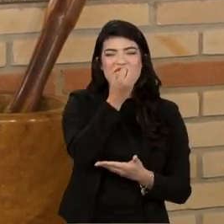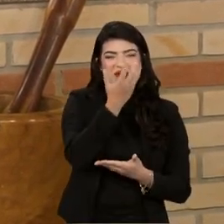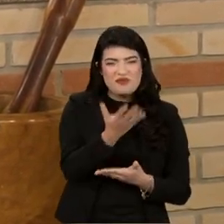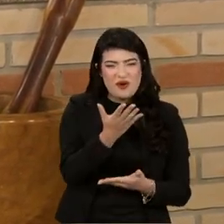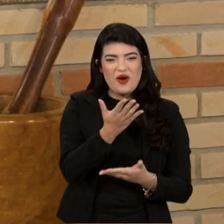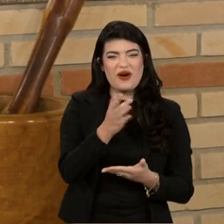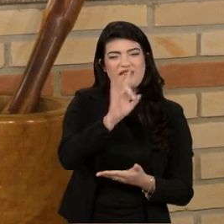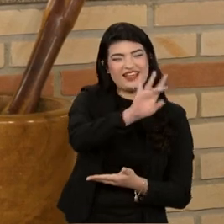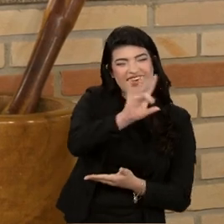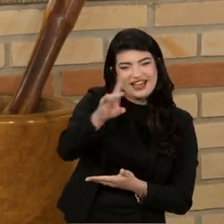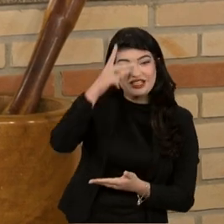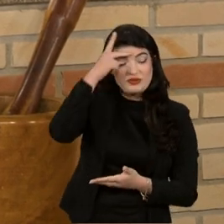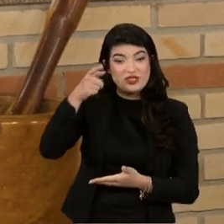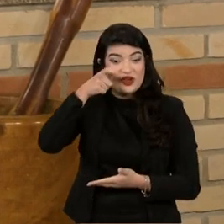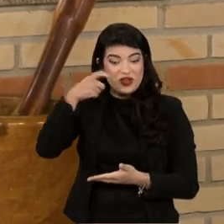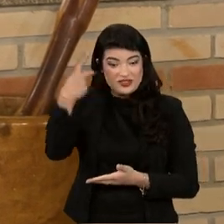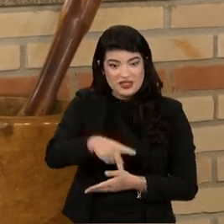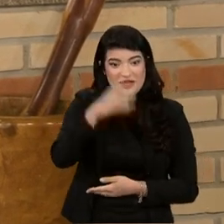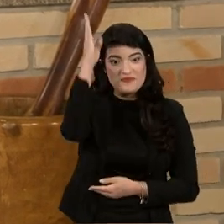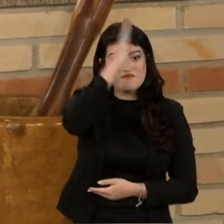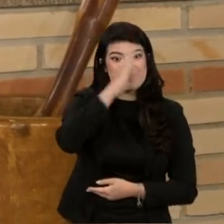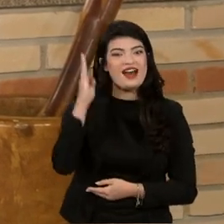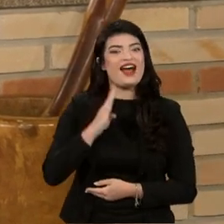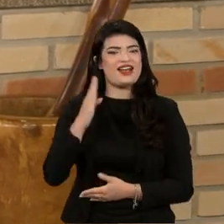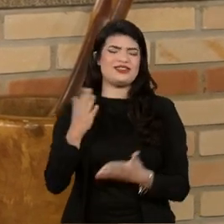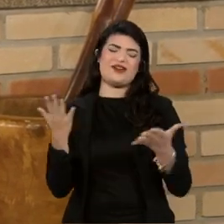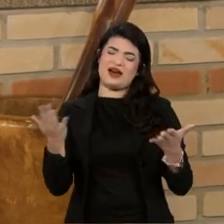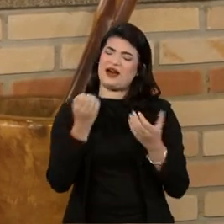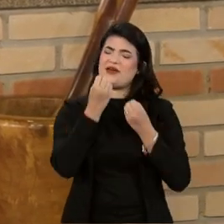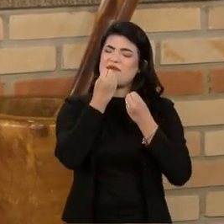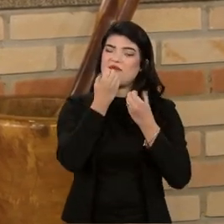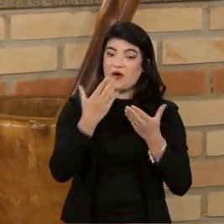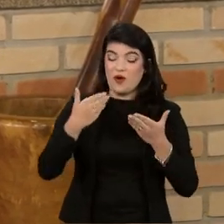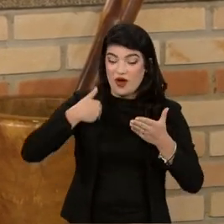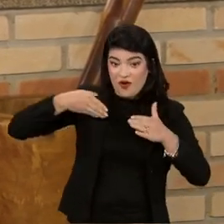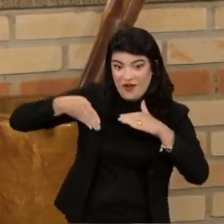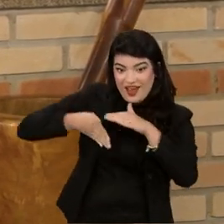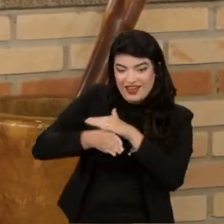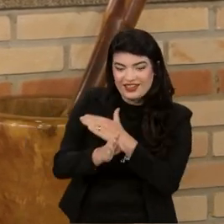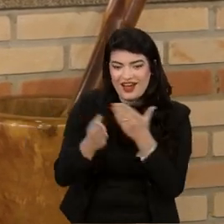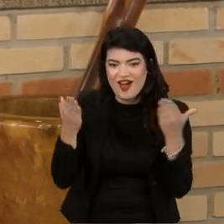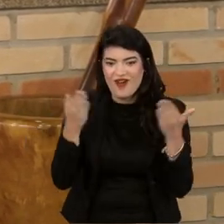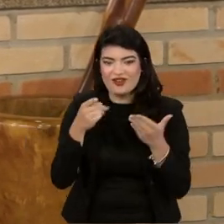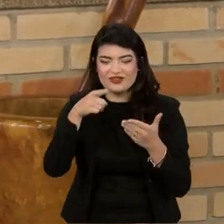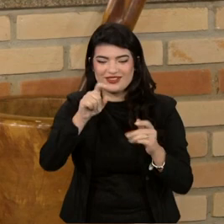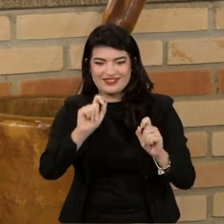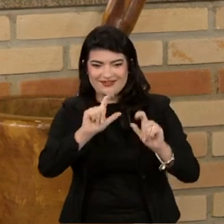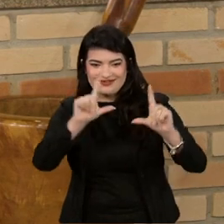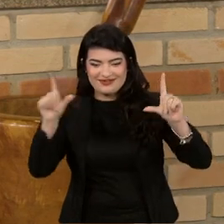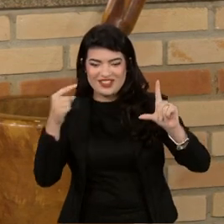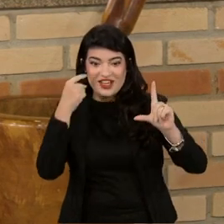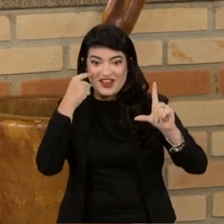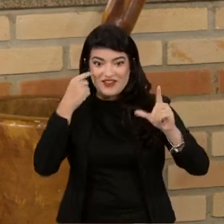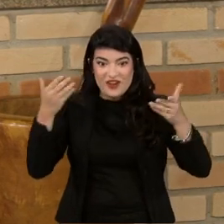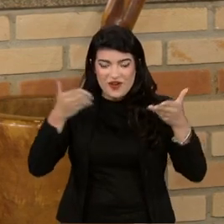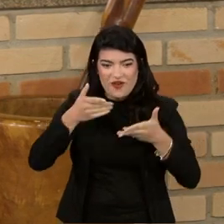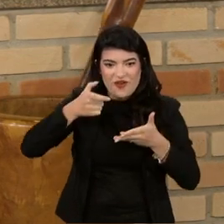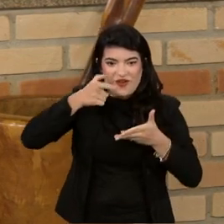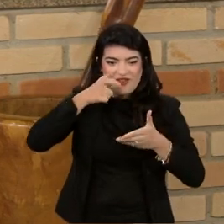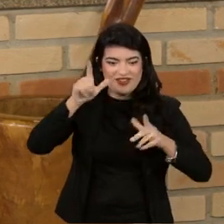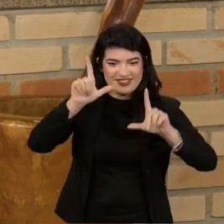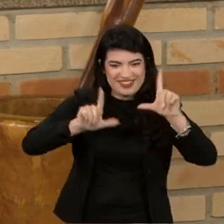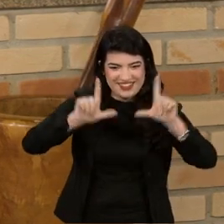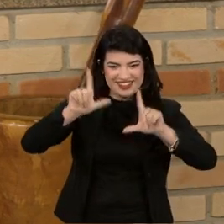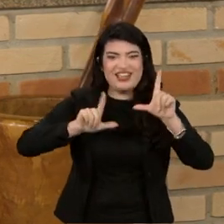Meu compadre, amigo de todo o Brasil, a eu aqui pedindo licença para entrar na casa de vocês para mais esse